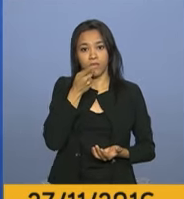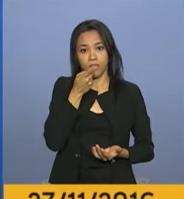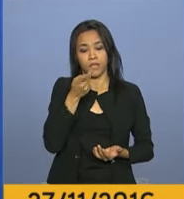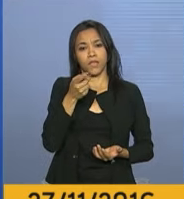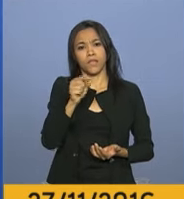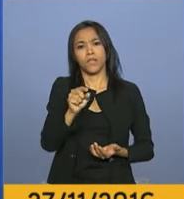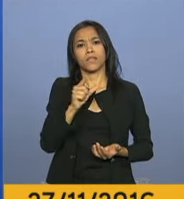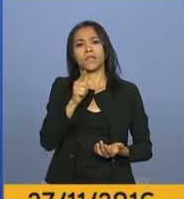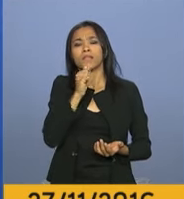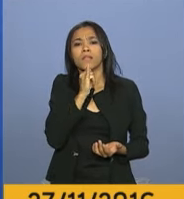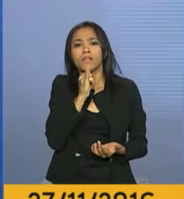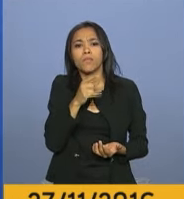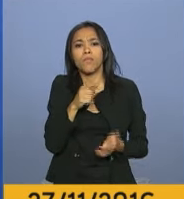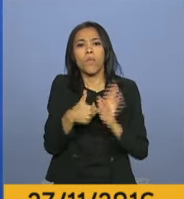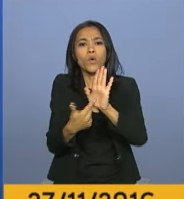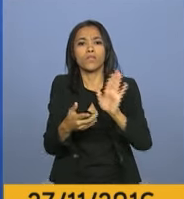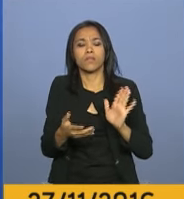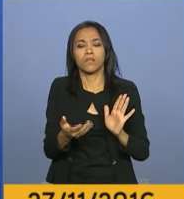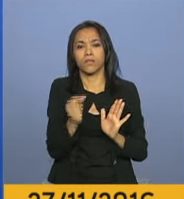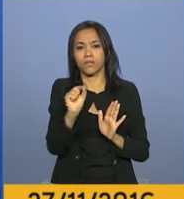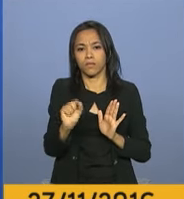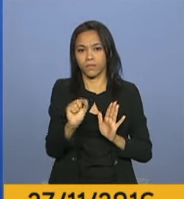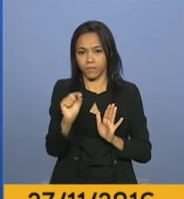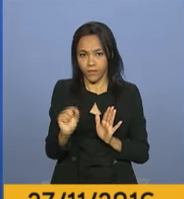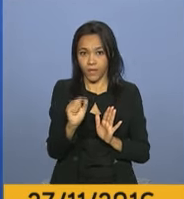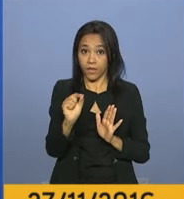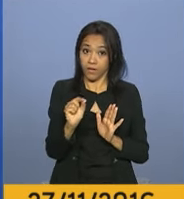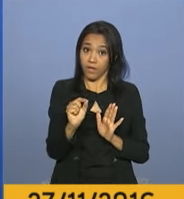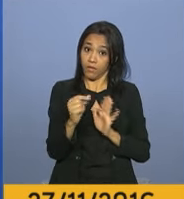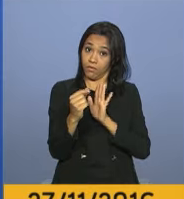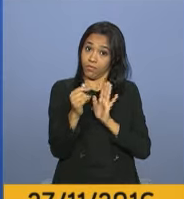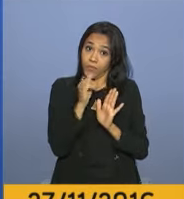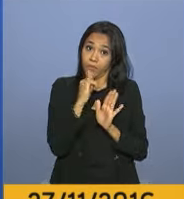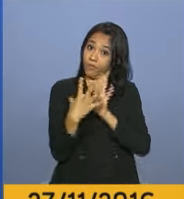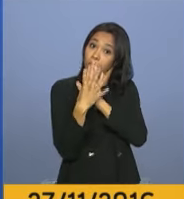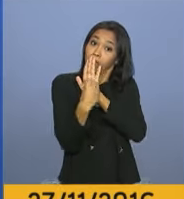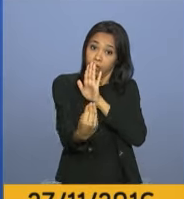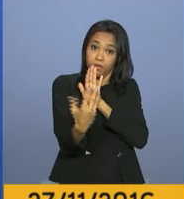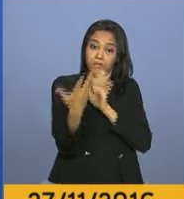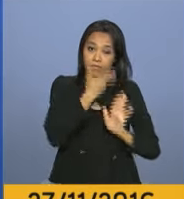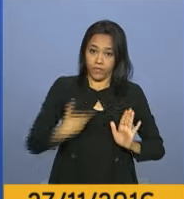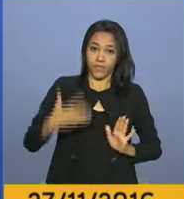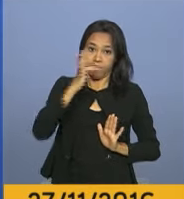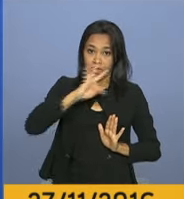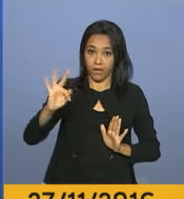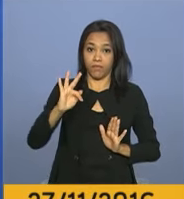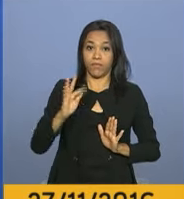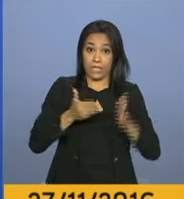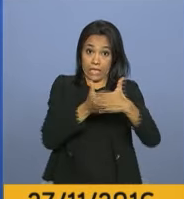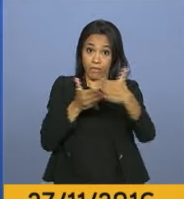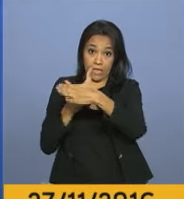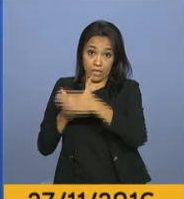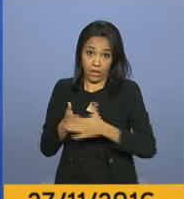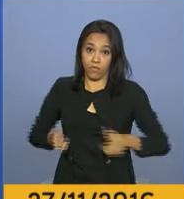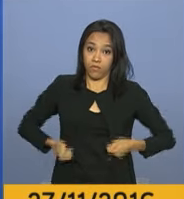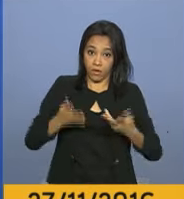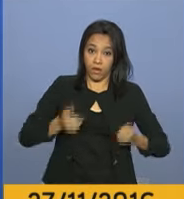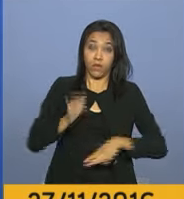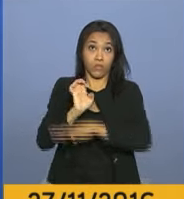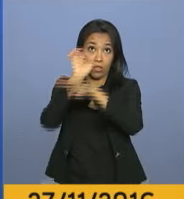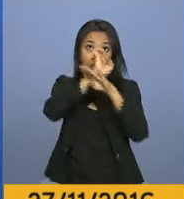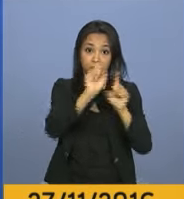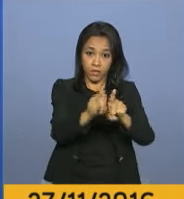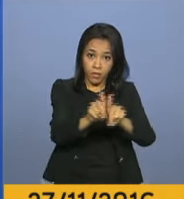está exemplificando o próprio governo federal. Enfim, a resposta foi um pouco longa, mas é que eu